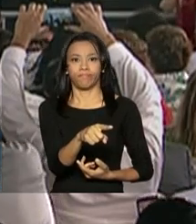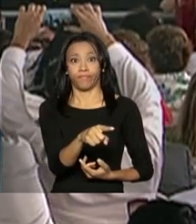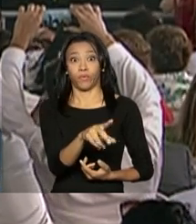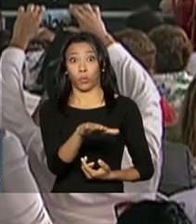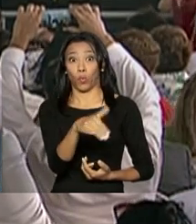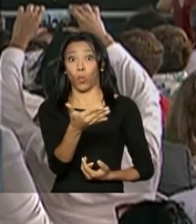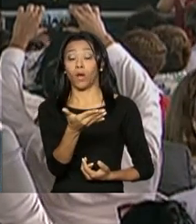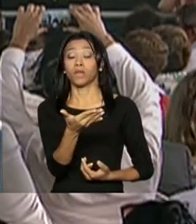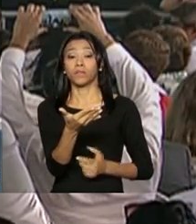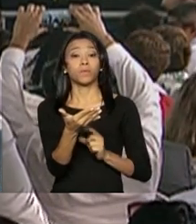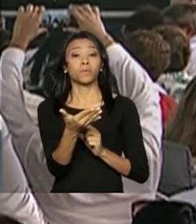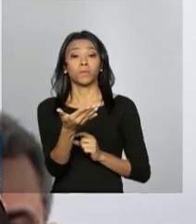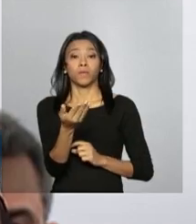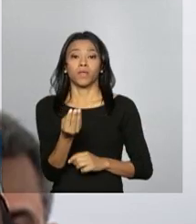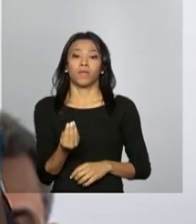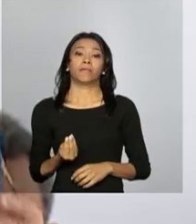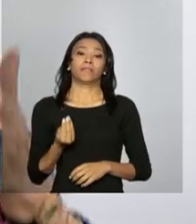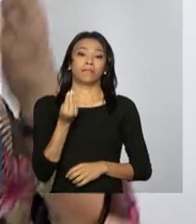eu entreguei